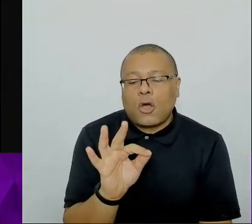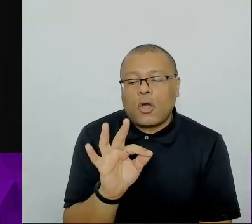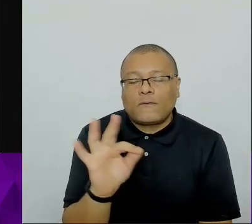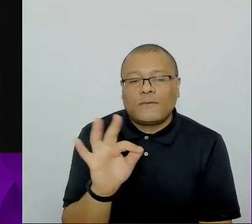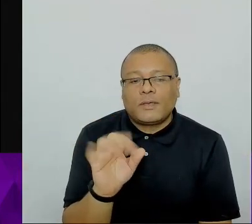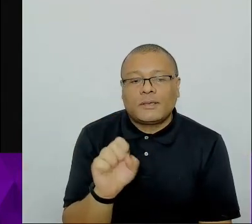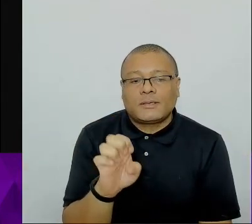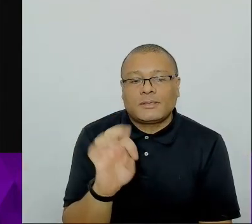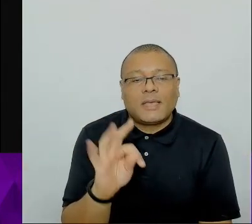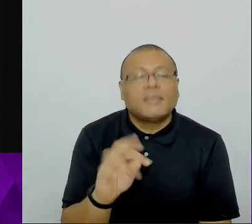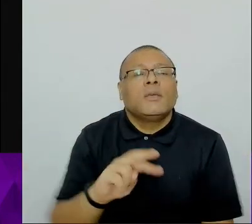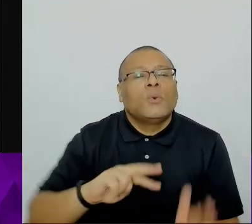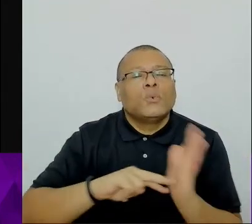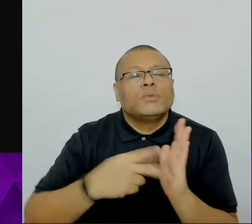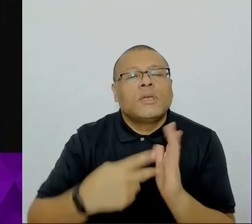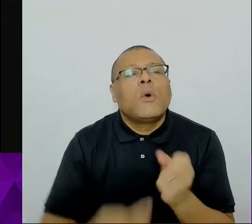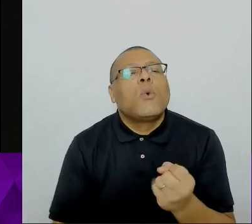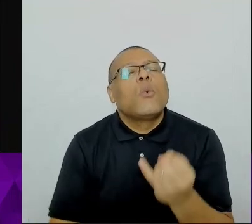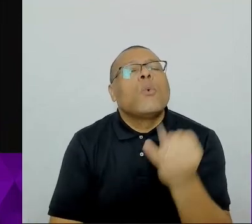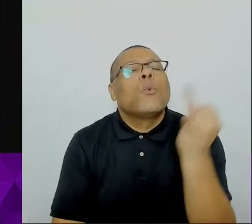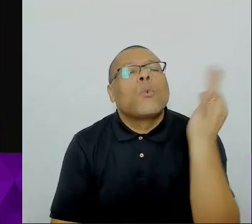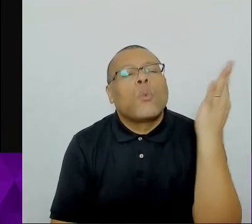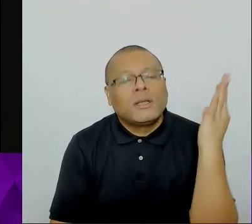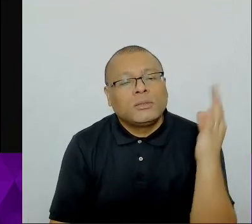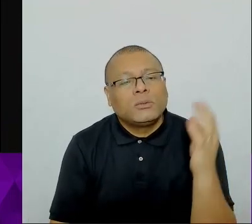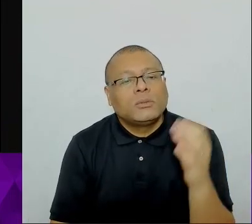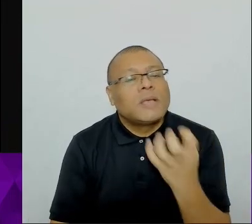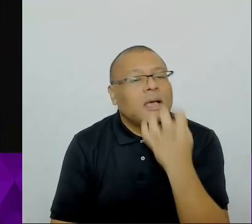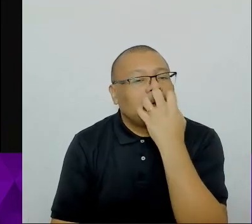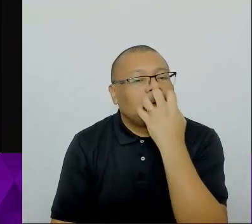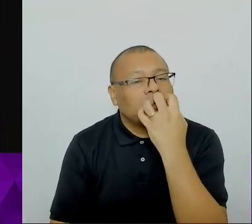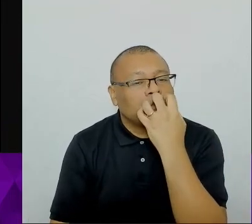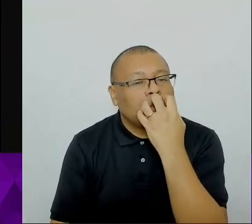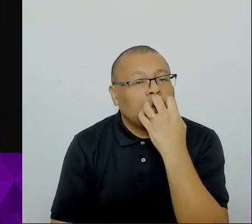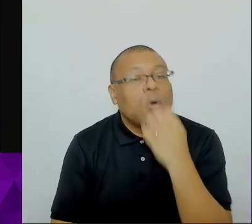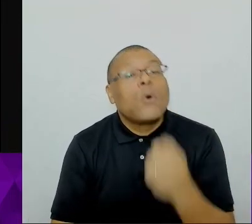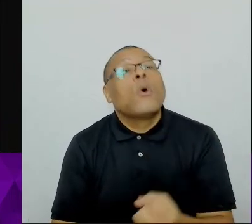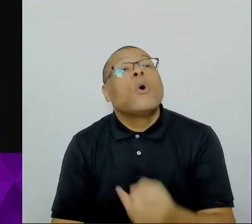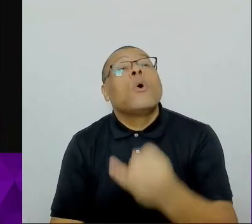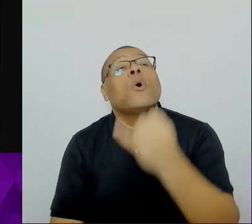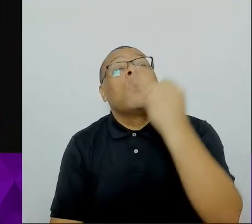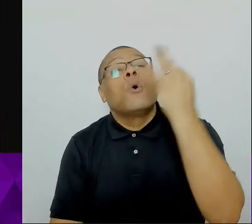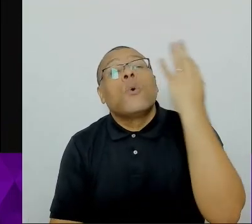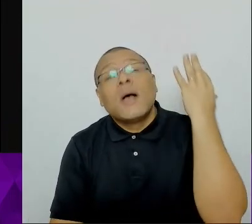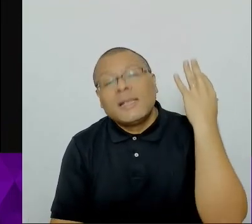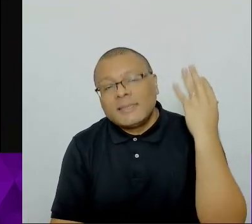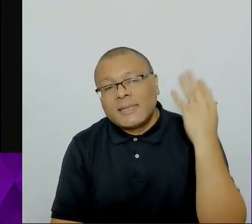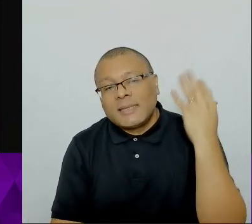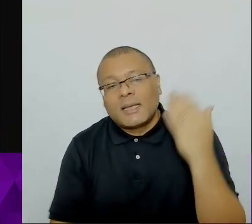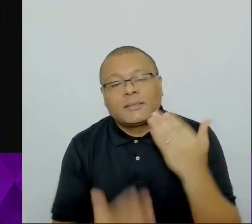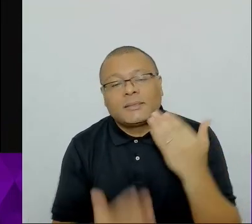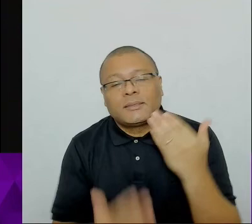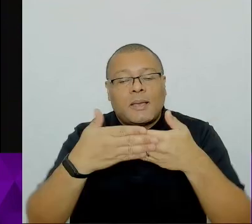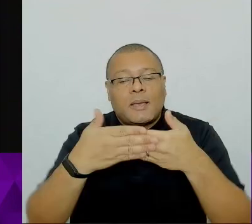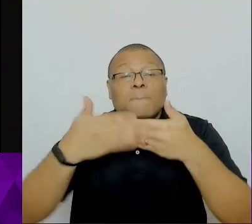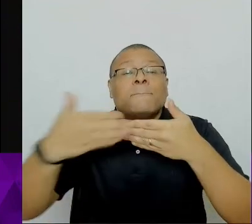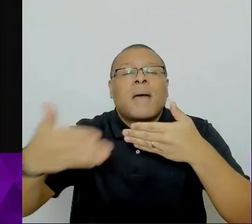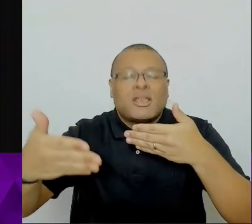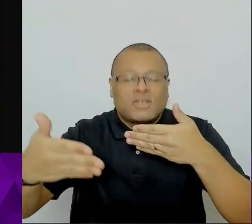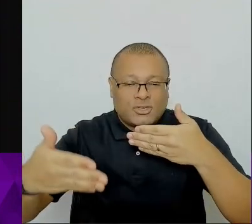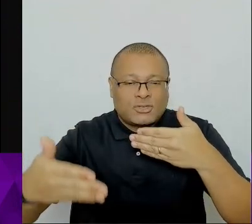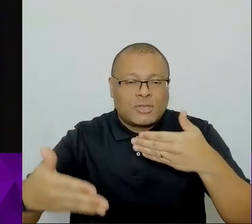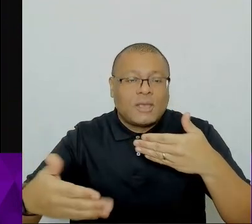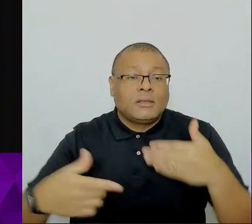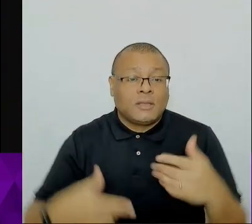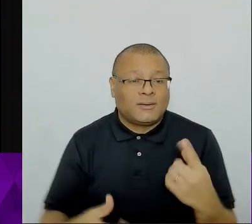digo quantos cães eu quero buscar, take 10, e quantas páginas desses cães eu quero pular. Então, por exemplo, eu tenho take 10 e